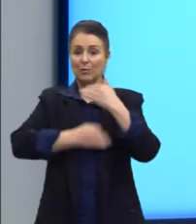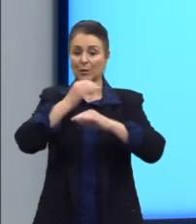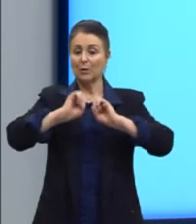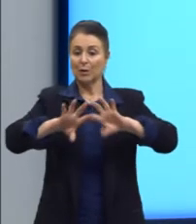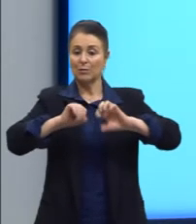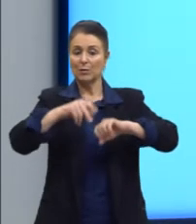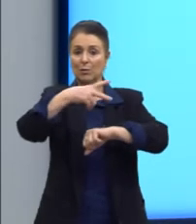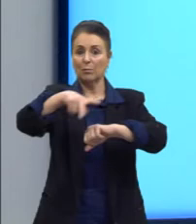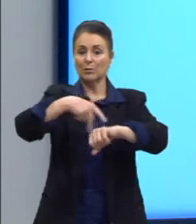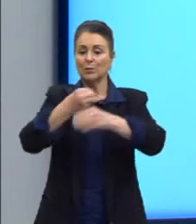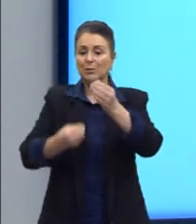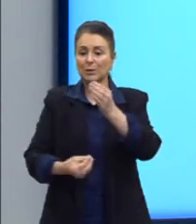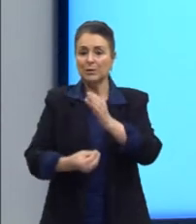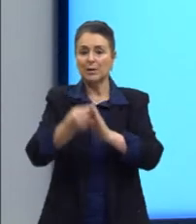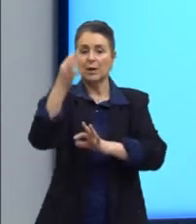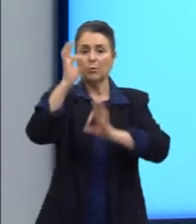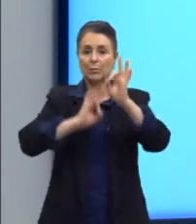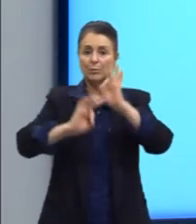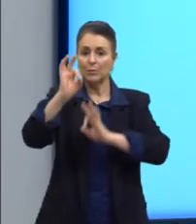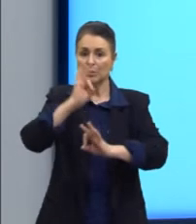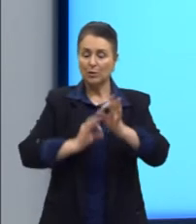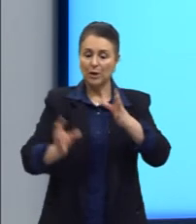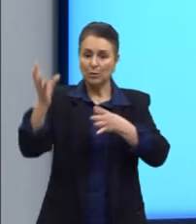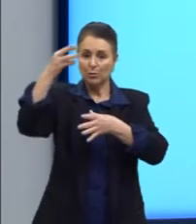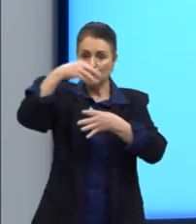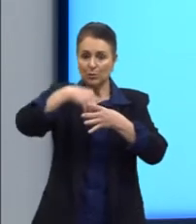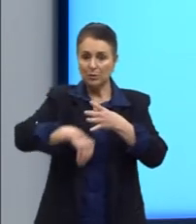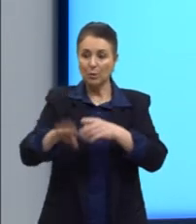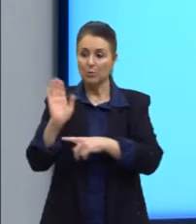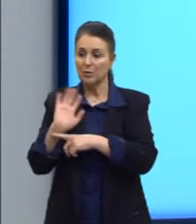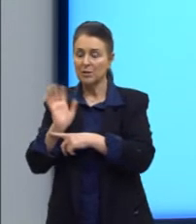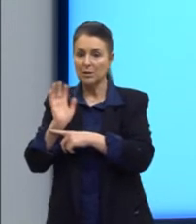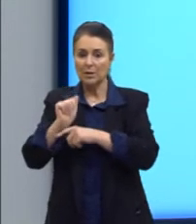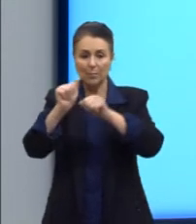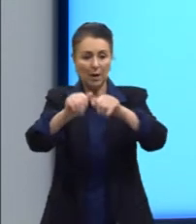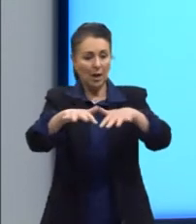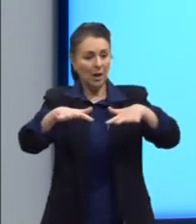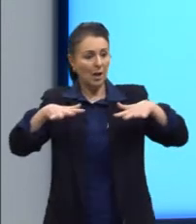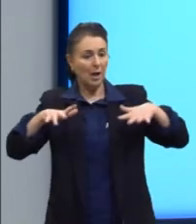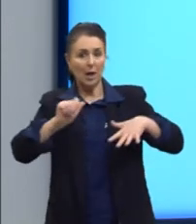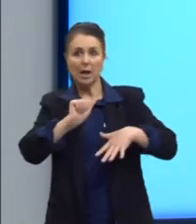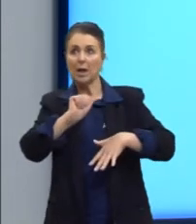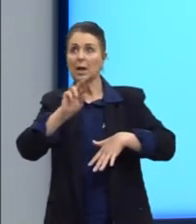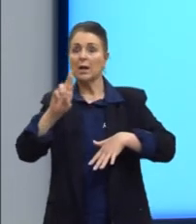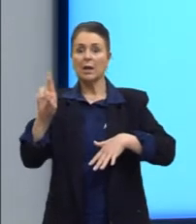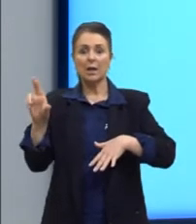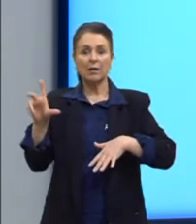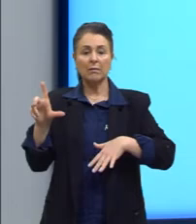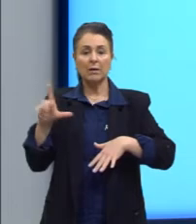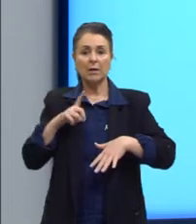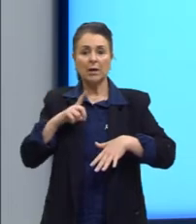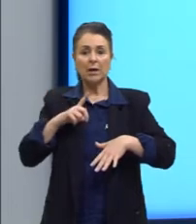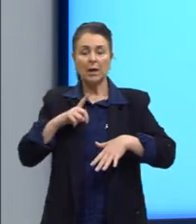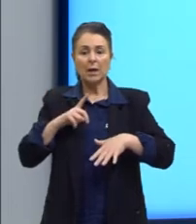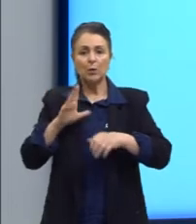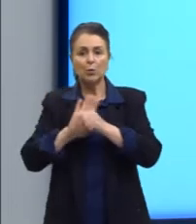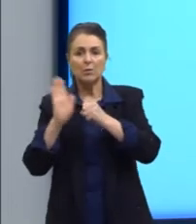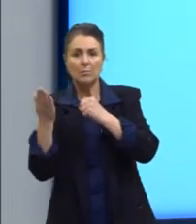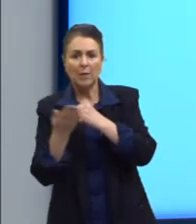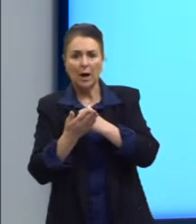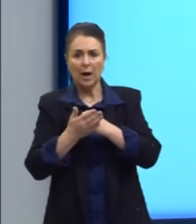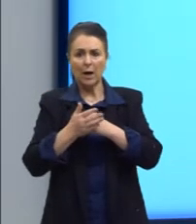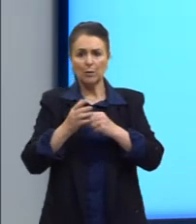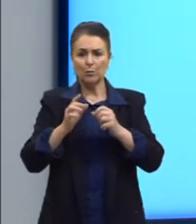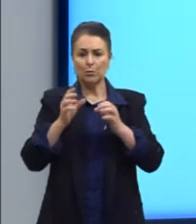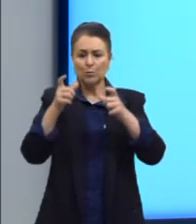país, criar um projeto de instalação cinematográfica ao ar livre nas regiões periféricas, as quais, as quais o quê? As